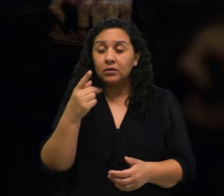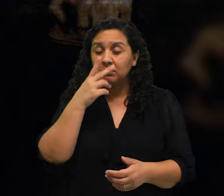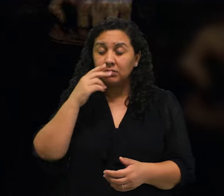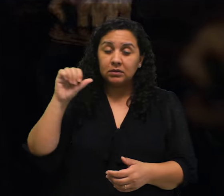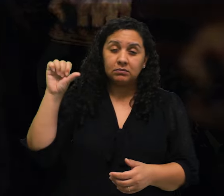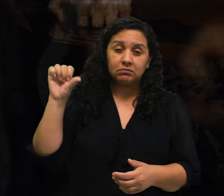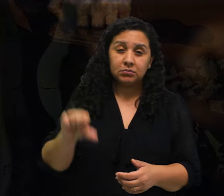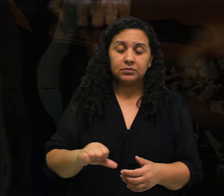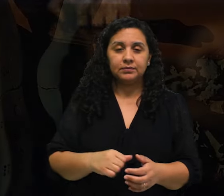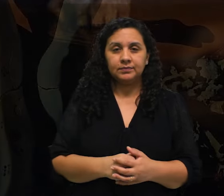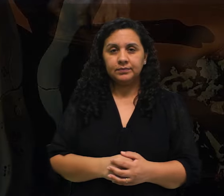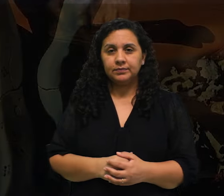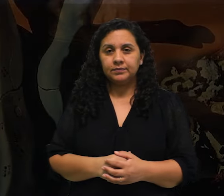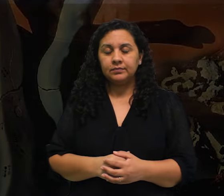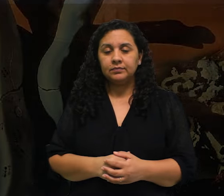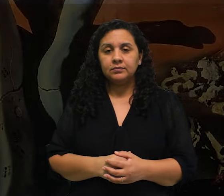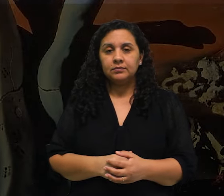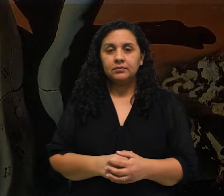parece terrível.